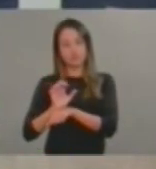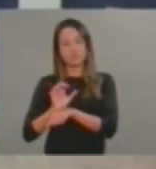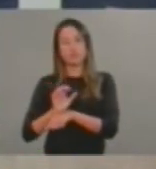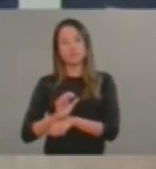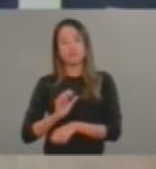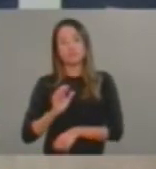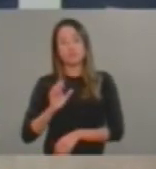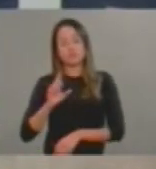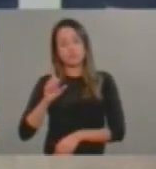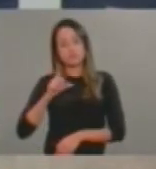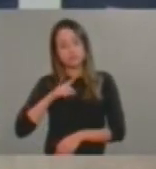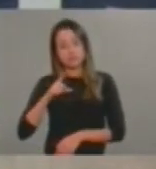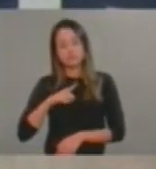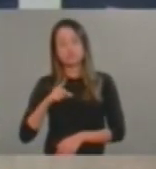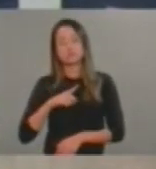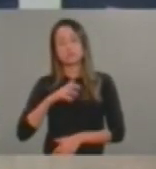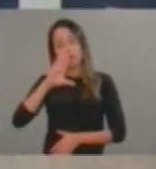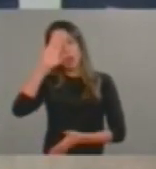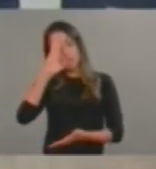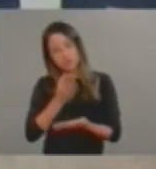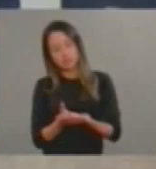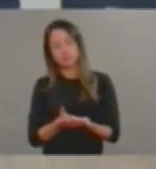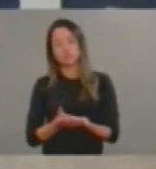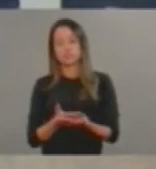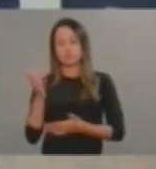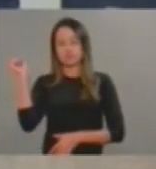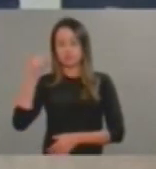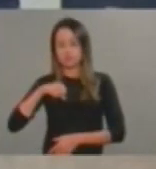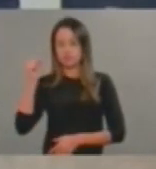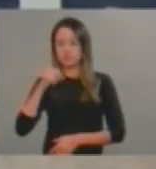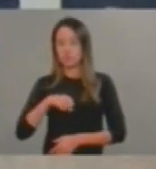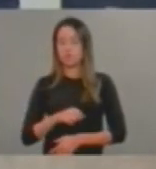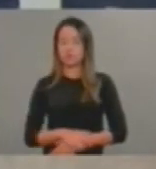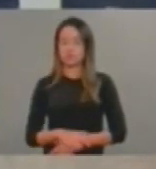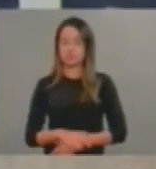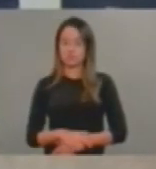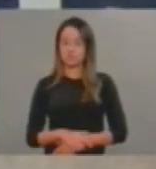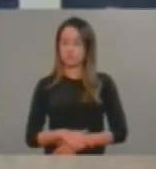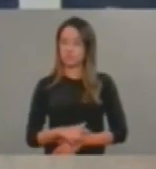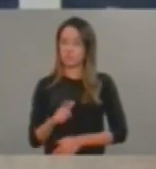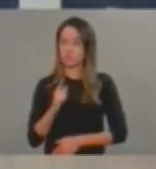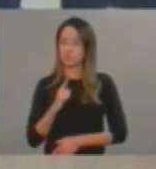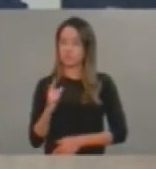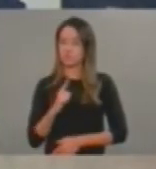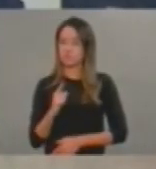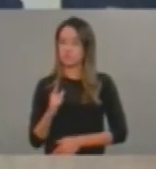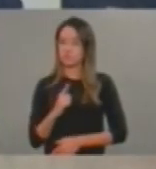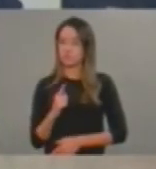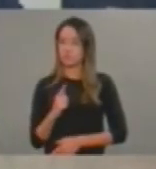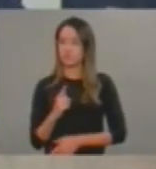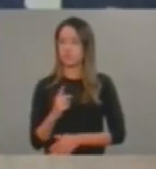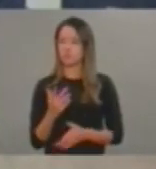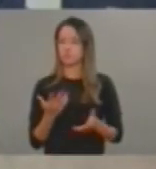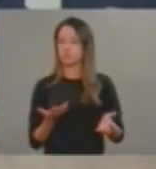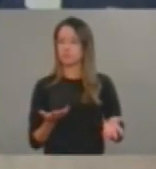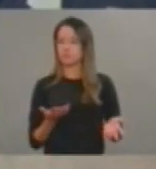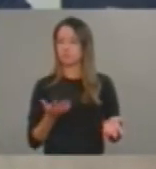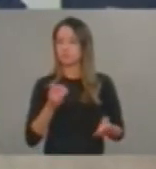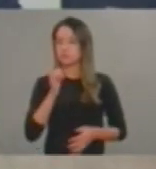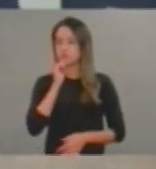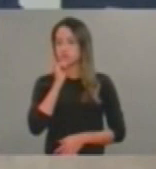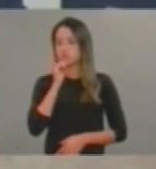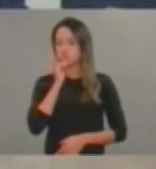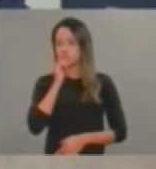faça com que o estado tenha mais crédito junto as instituições financeiras. Eu vi um discurso onde ele disse que o